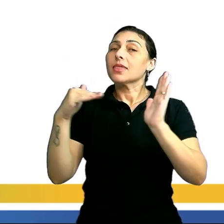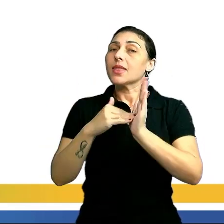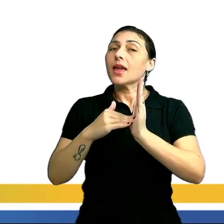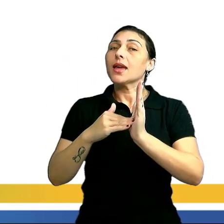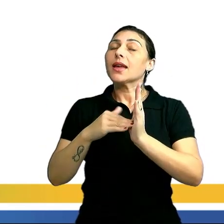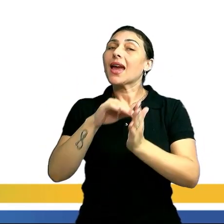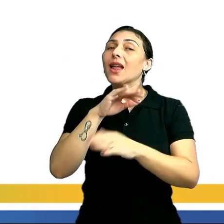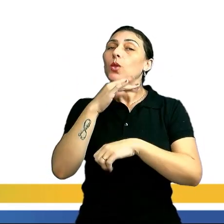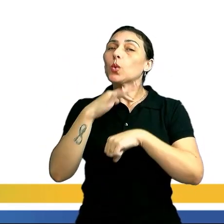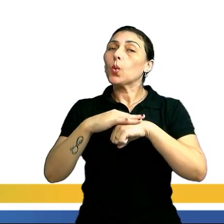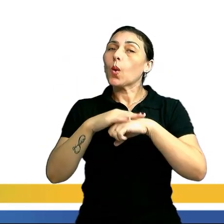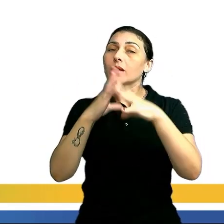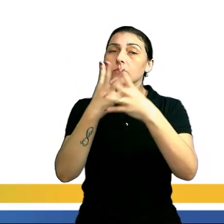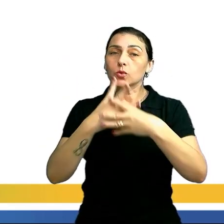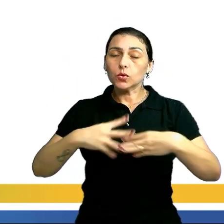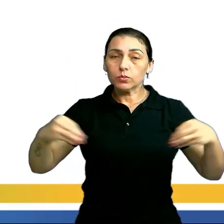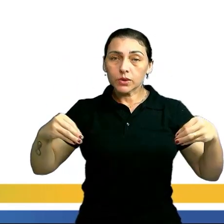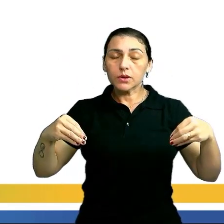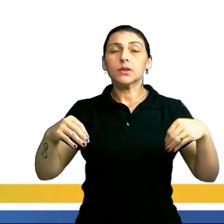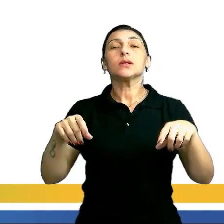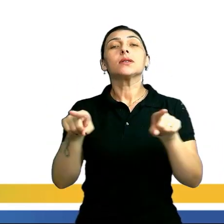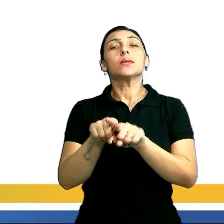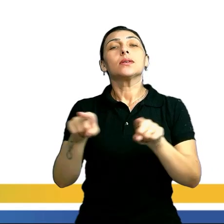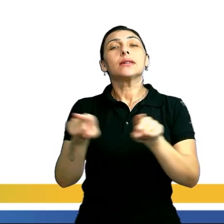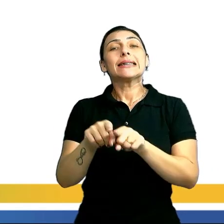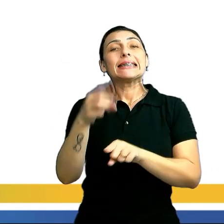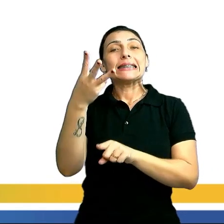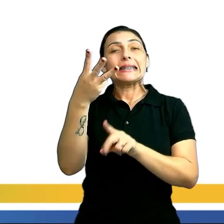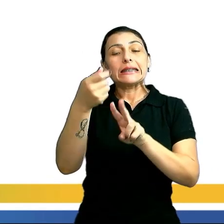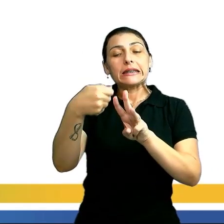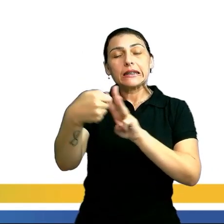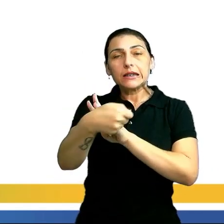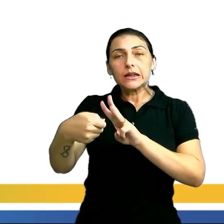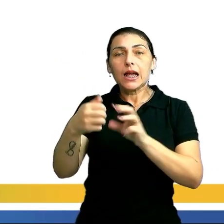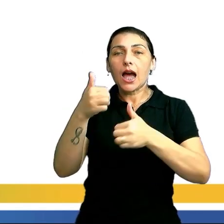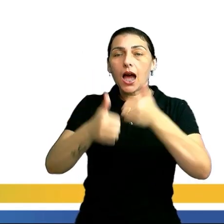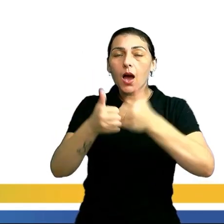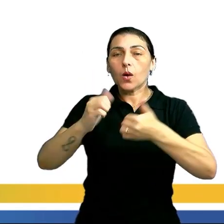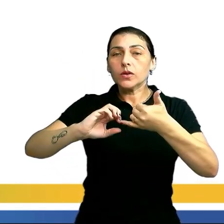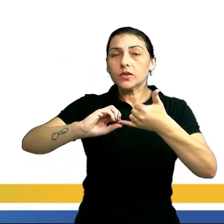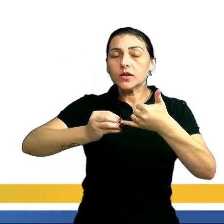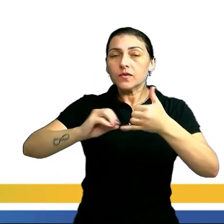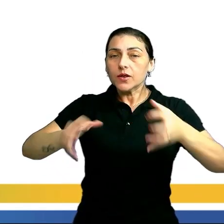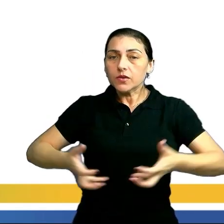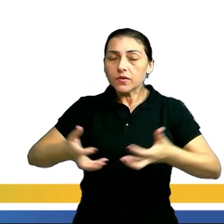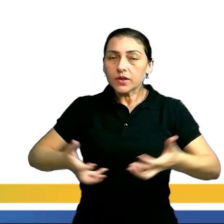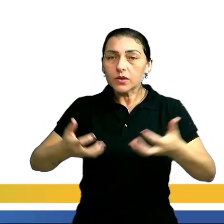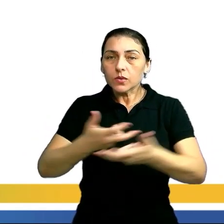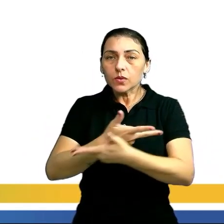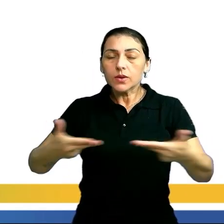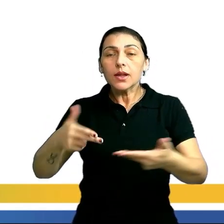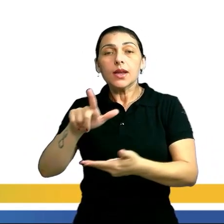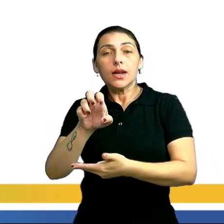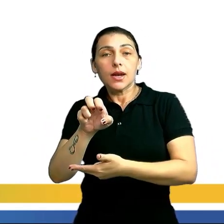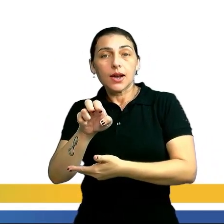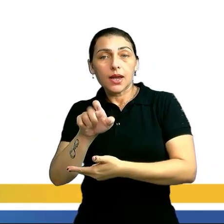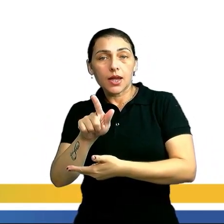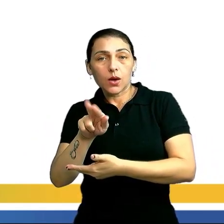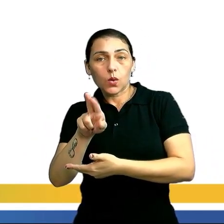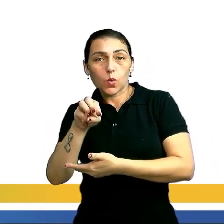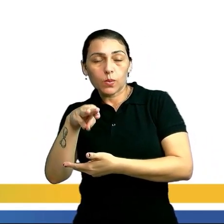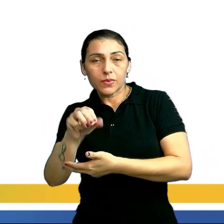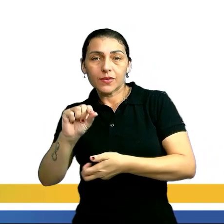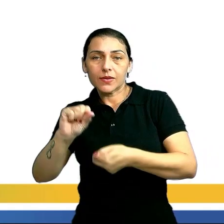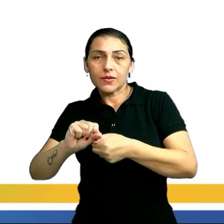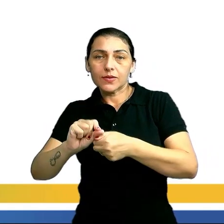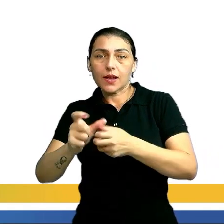peste fosse debelada. Assim, durante 3 meses, arroz, feijão, verduras e legumes formaram o